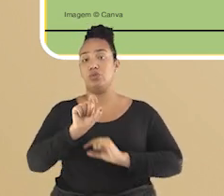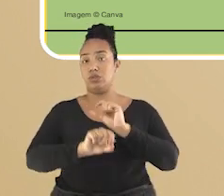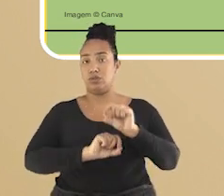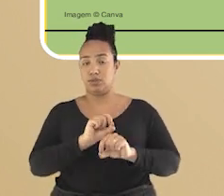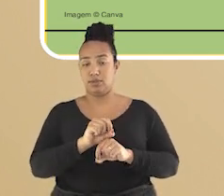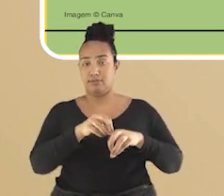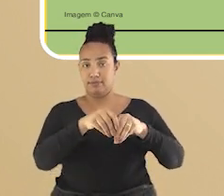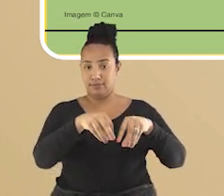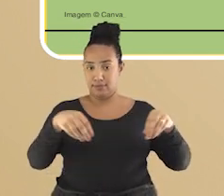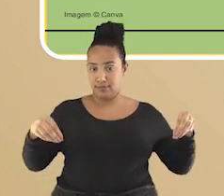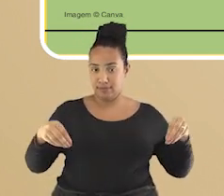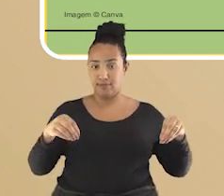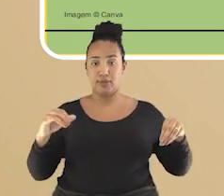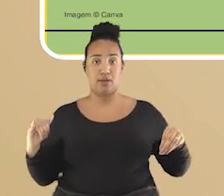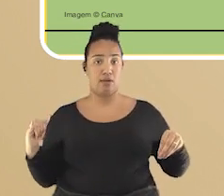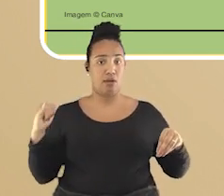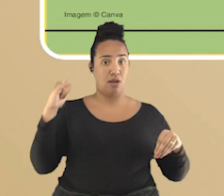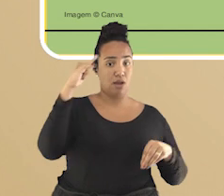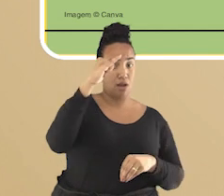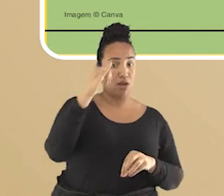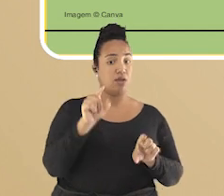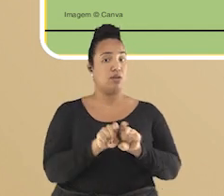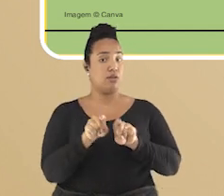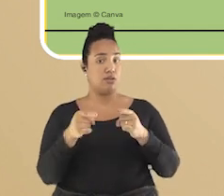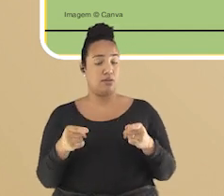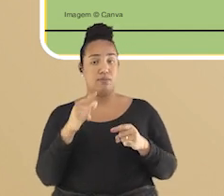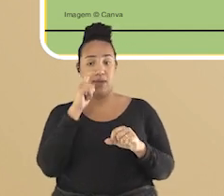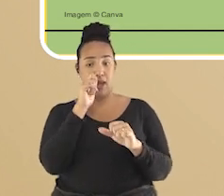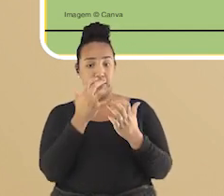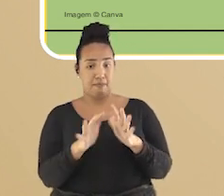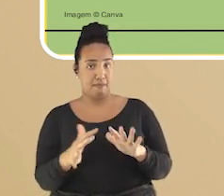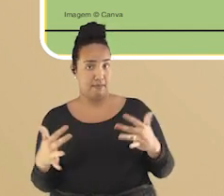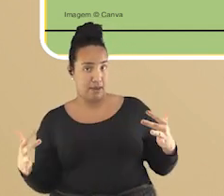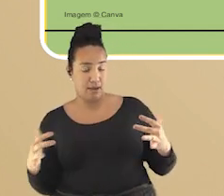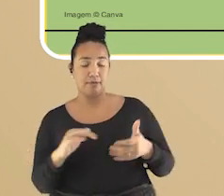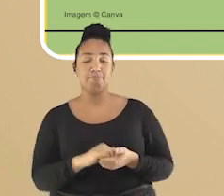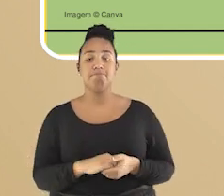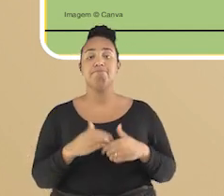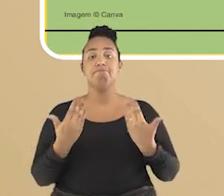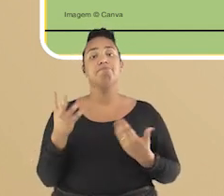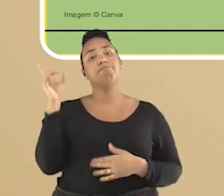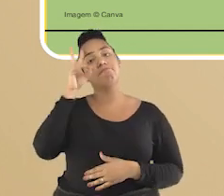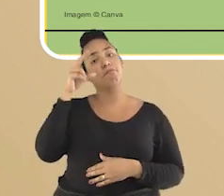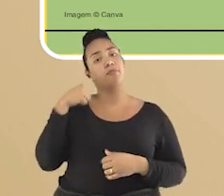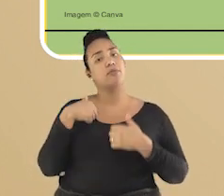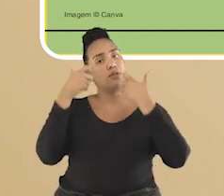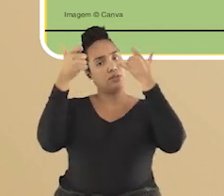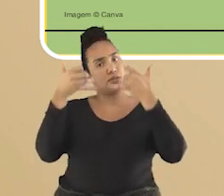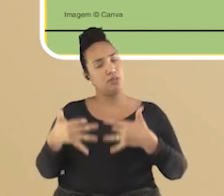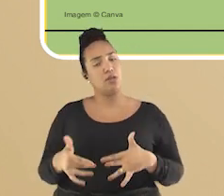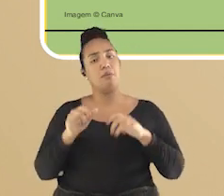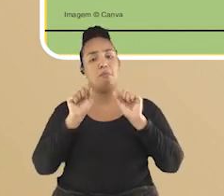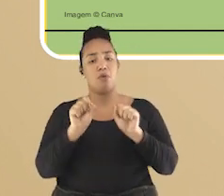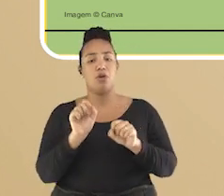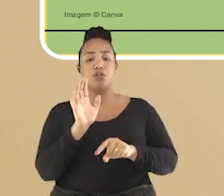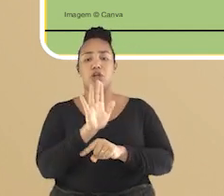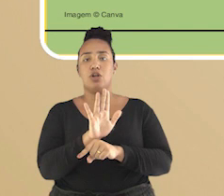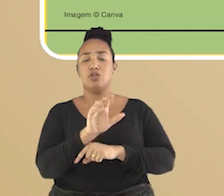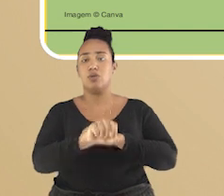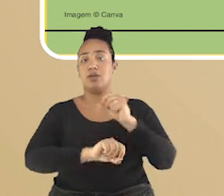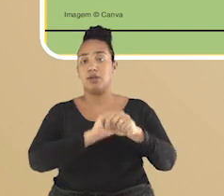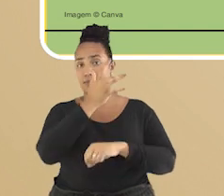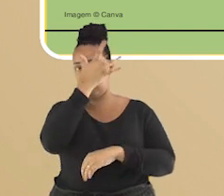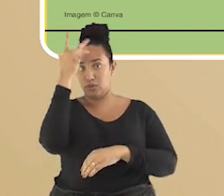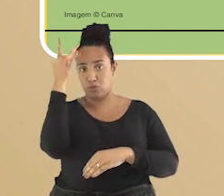os terrestres, aéreos e marítimos. Como eu já disse, eles podem servir tanto para transportar